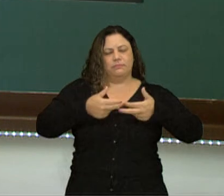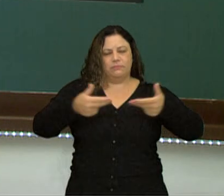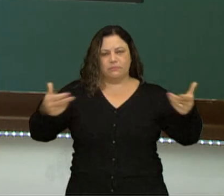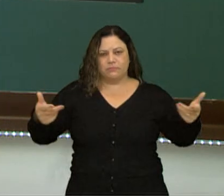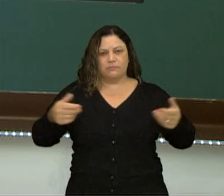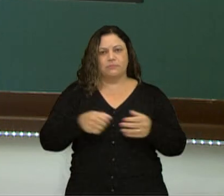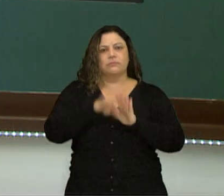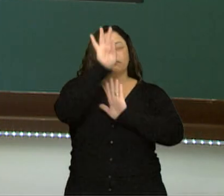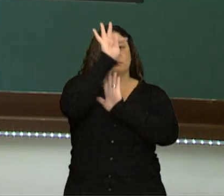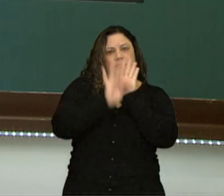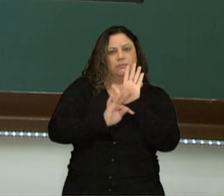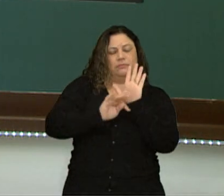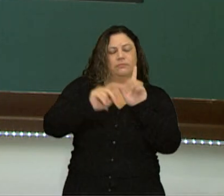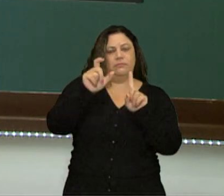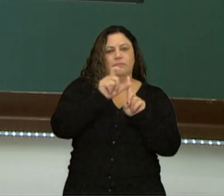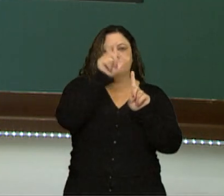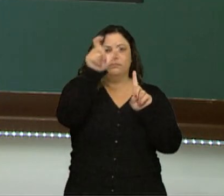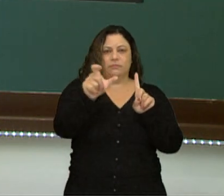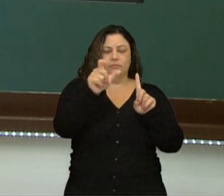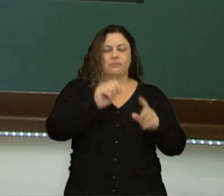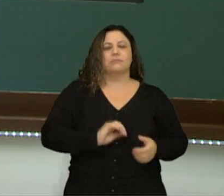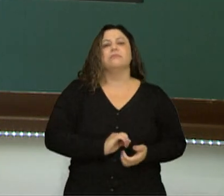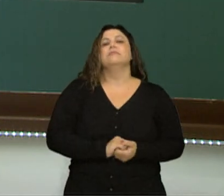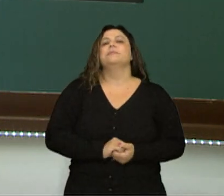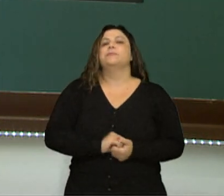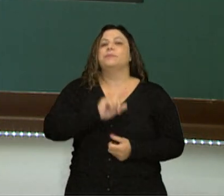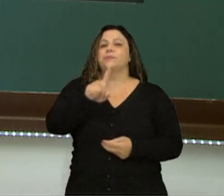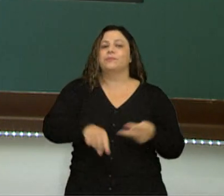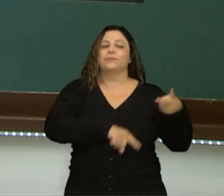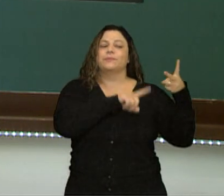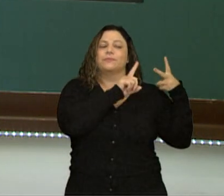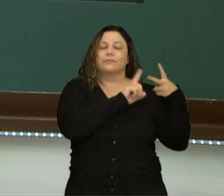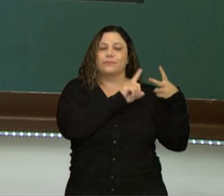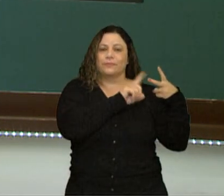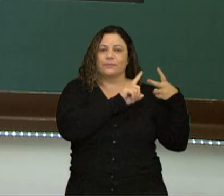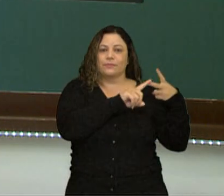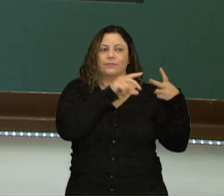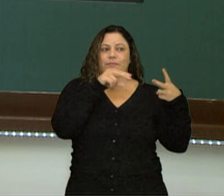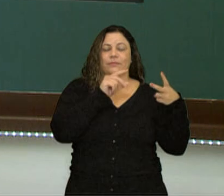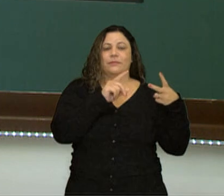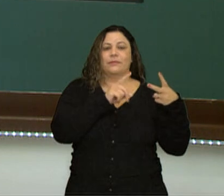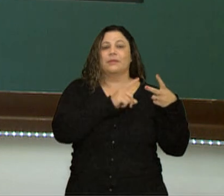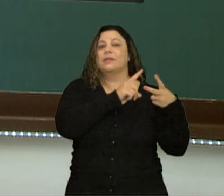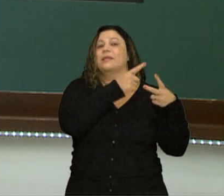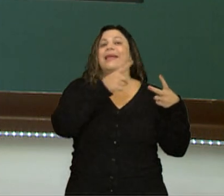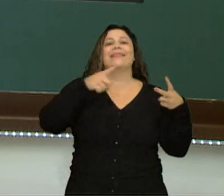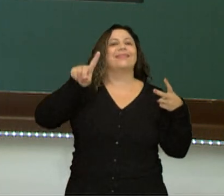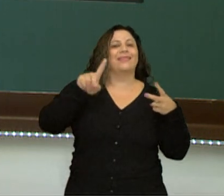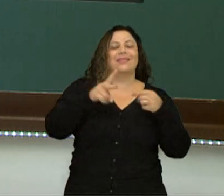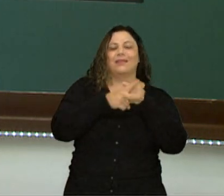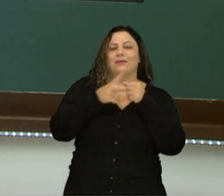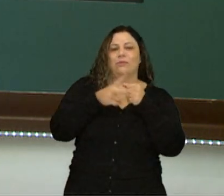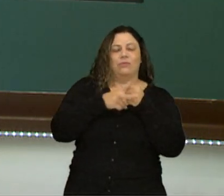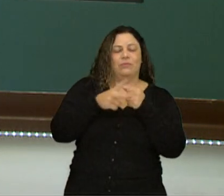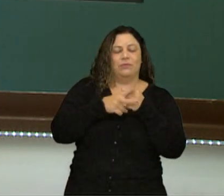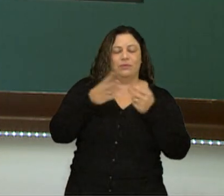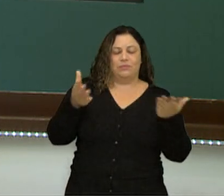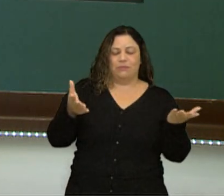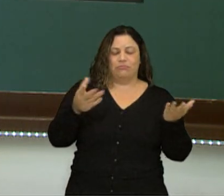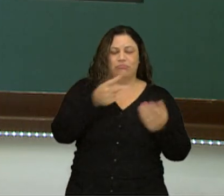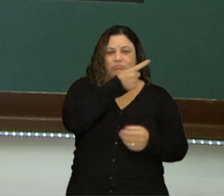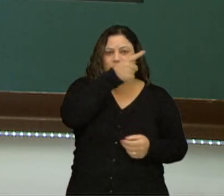é um texto verbal. Temos também o chamado texto não verbal. O texto